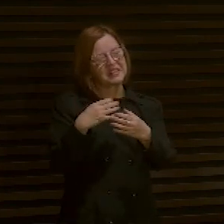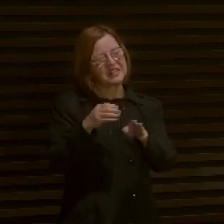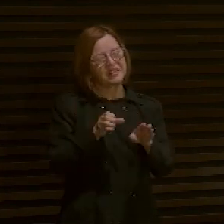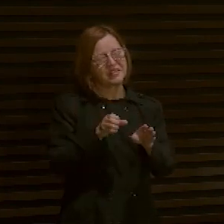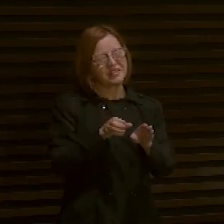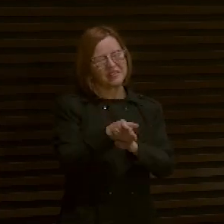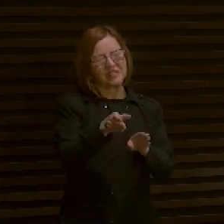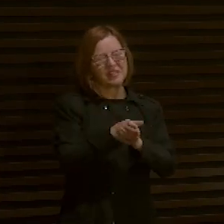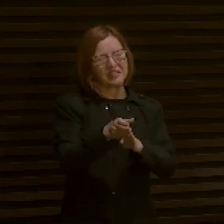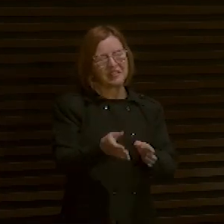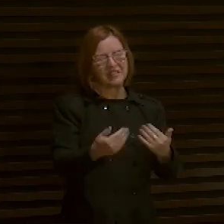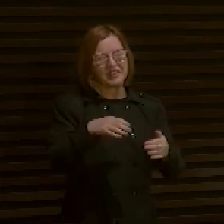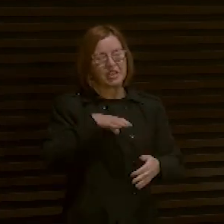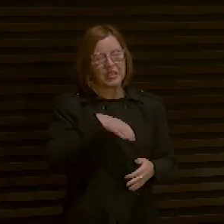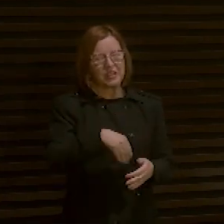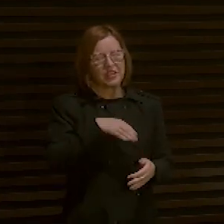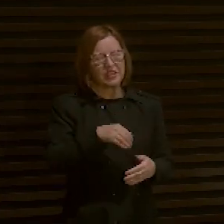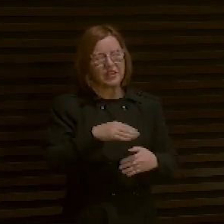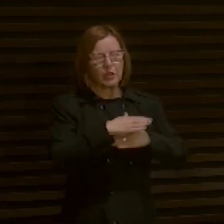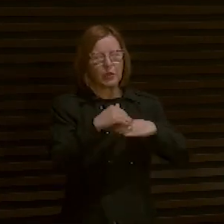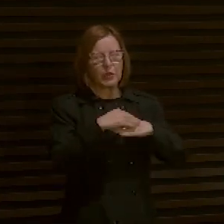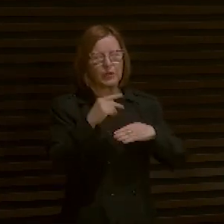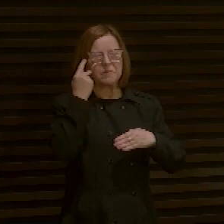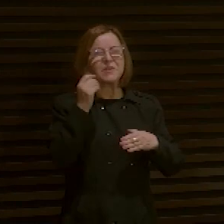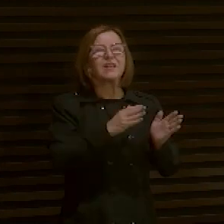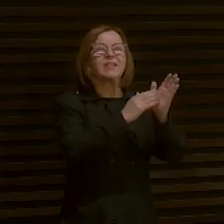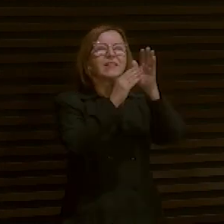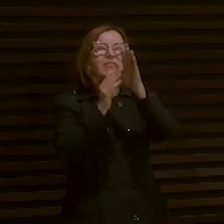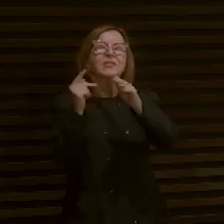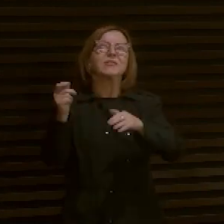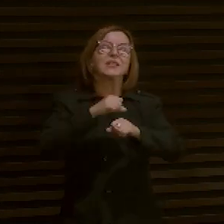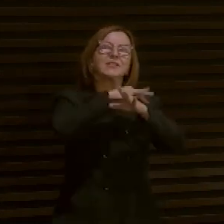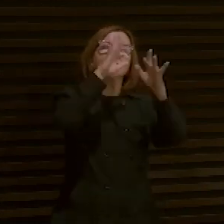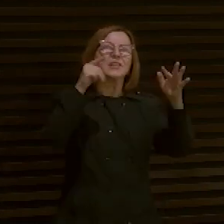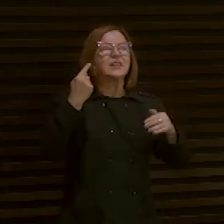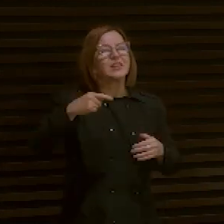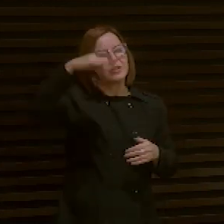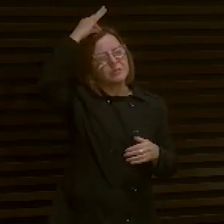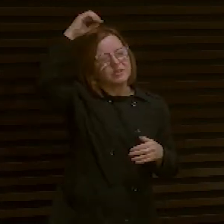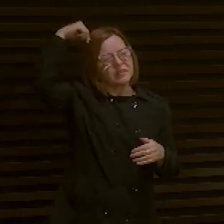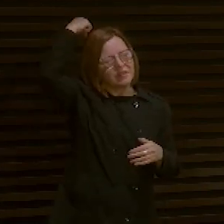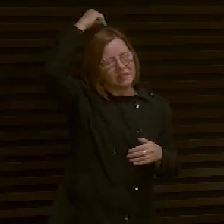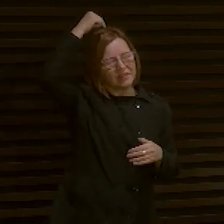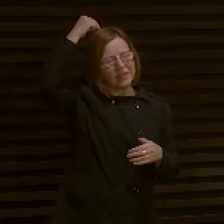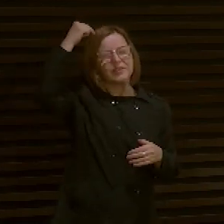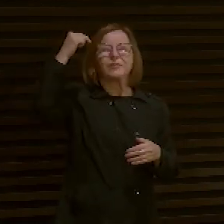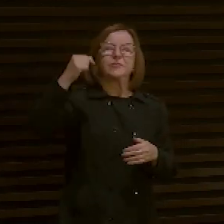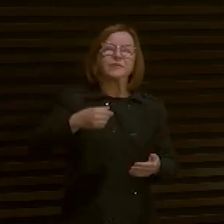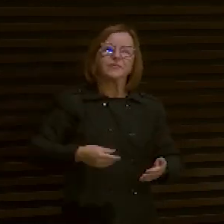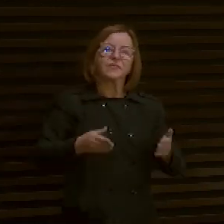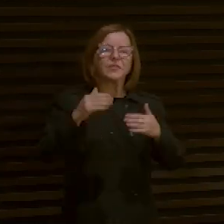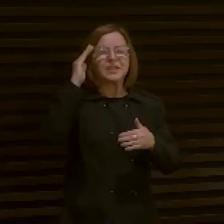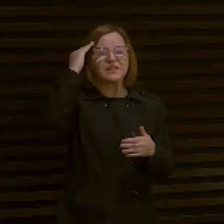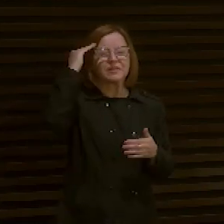nos encoraje e nos console para o louvor da tua glória. Que o seu Espírito Santo ilumine o texto sagrado e nos dê